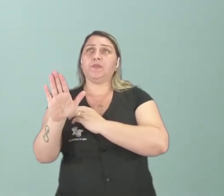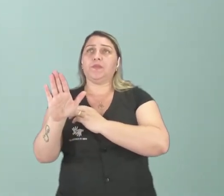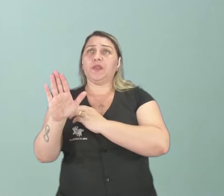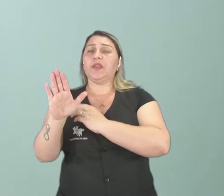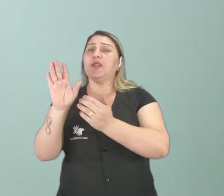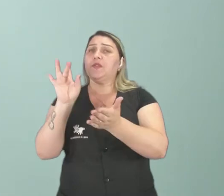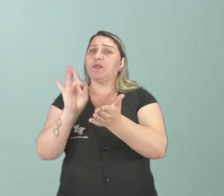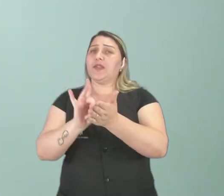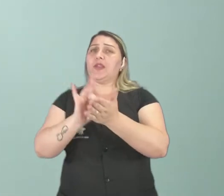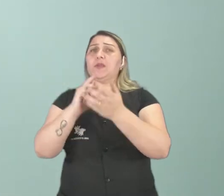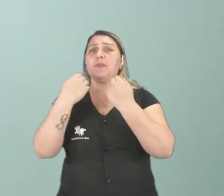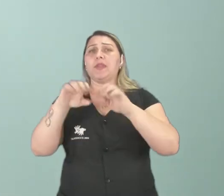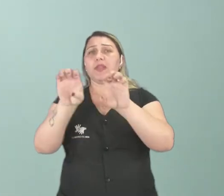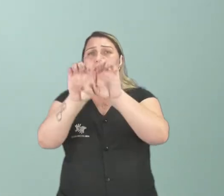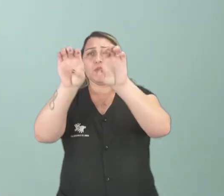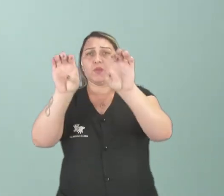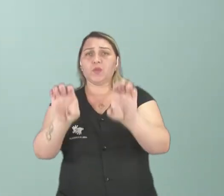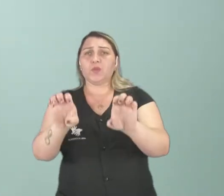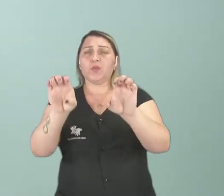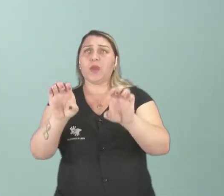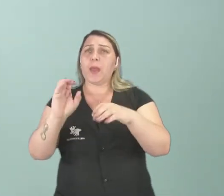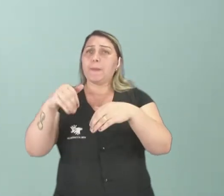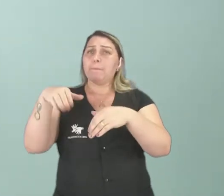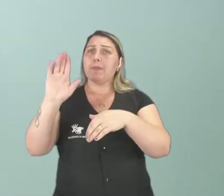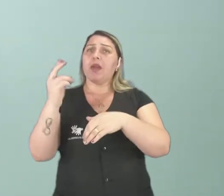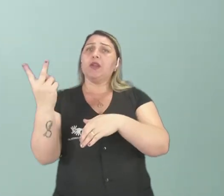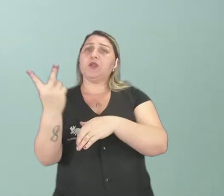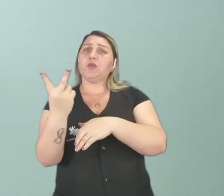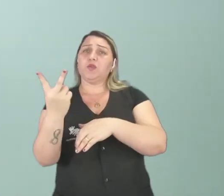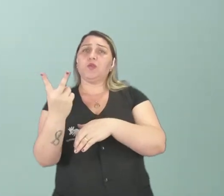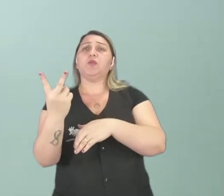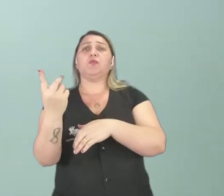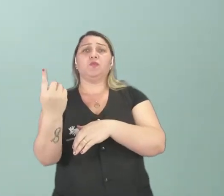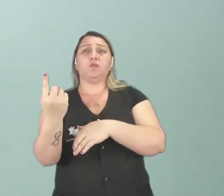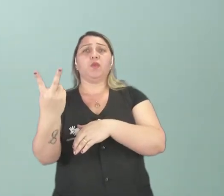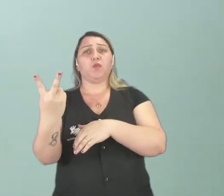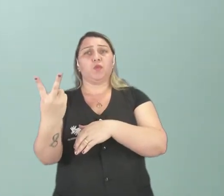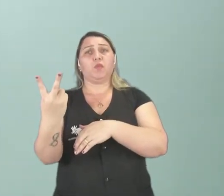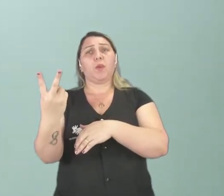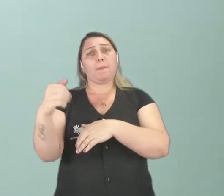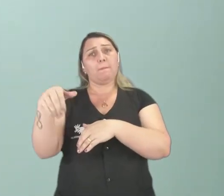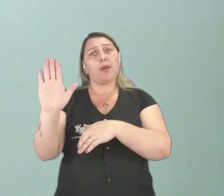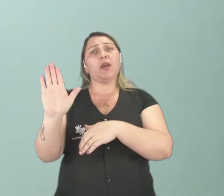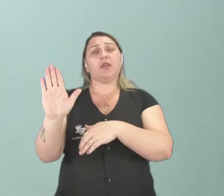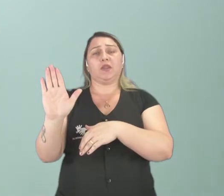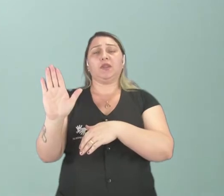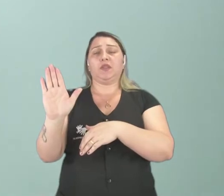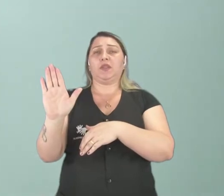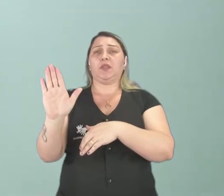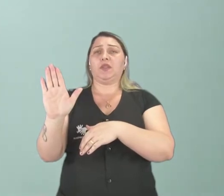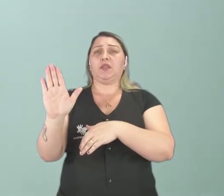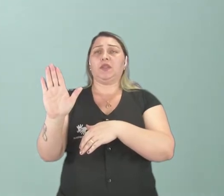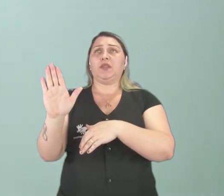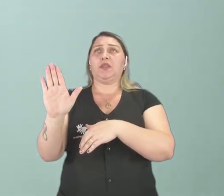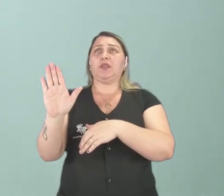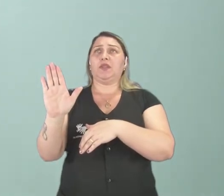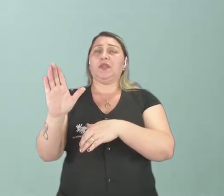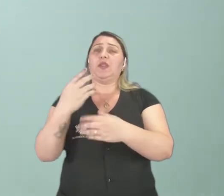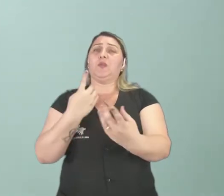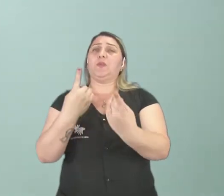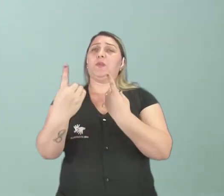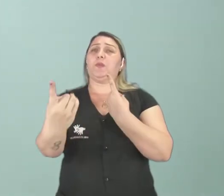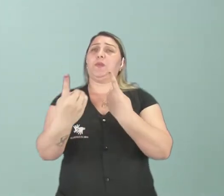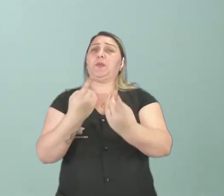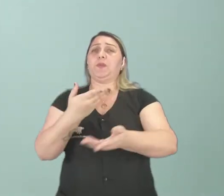realmente precisa, na sua estrutura, de mais de um interlocutor, dois ou mais, ou seja, onde haja a troca